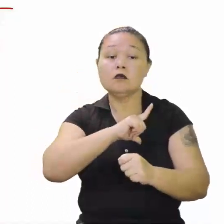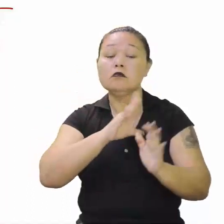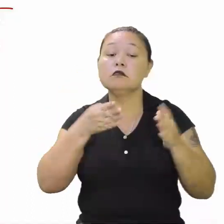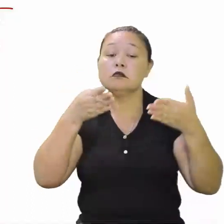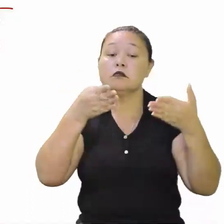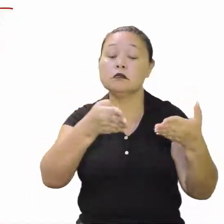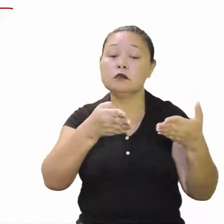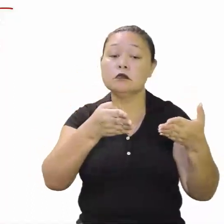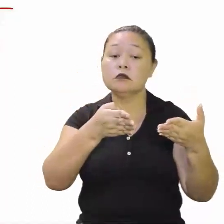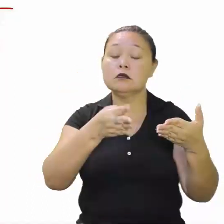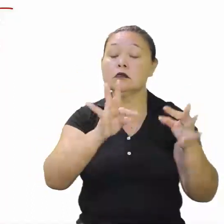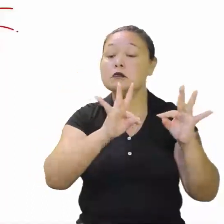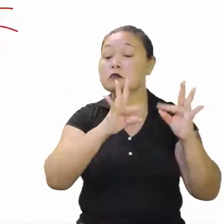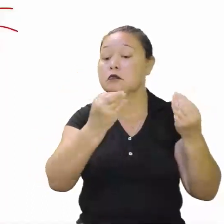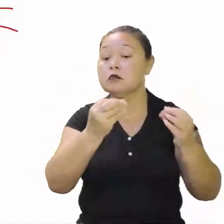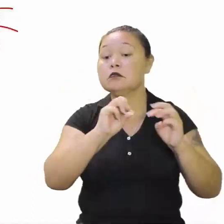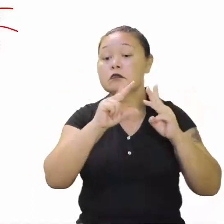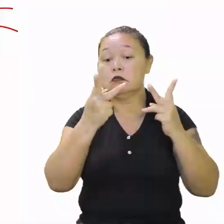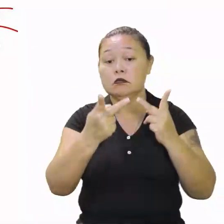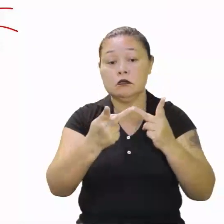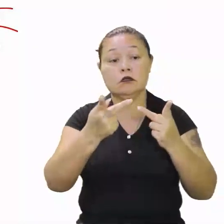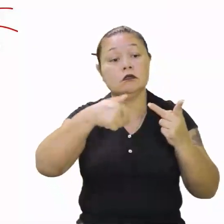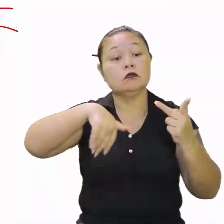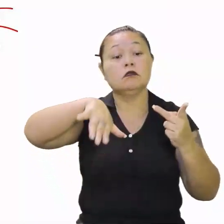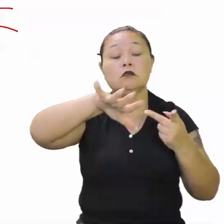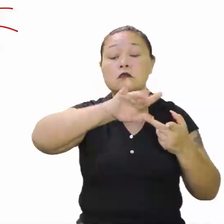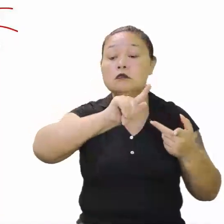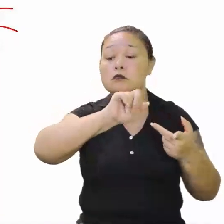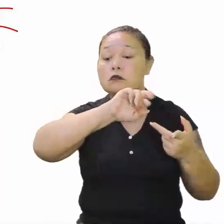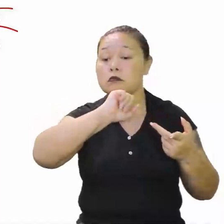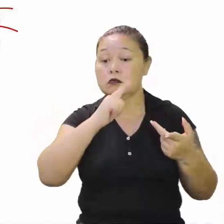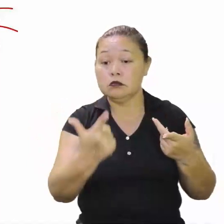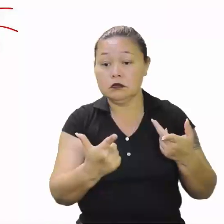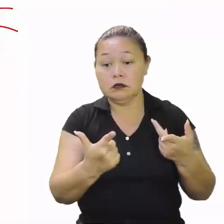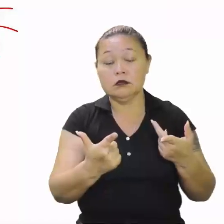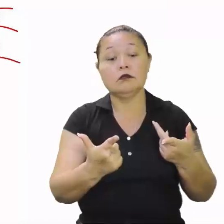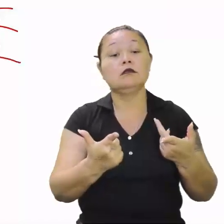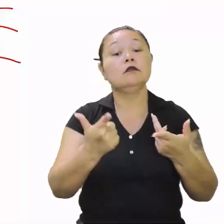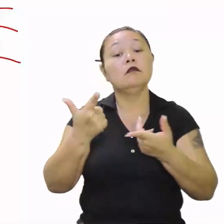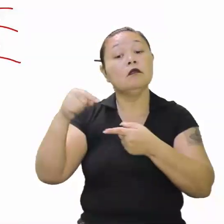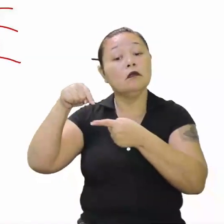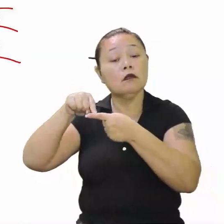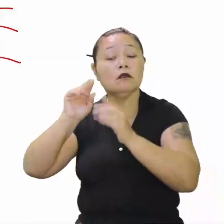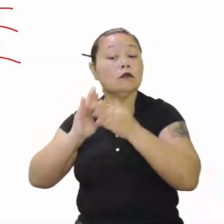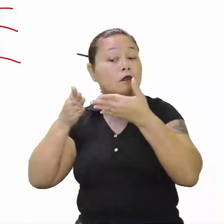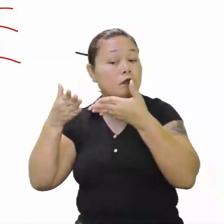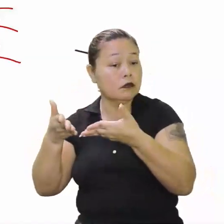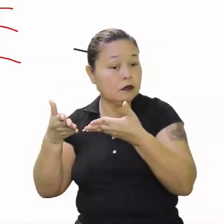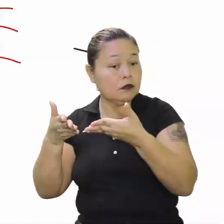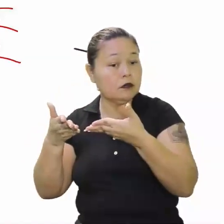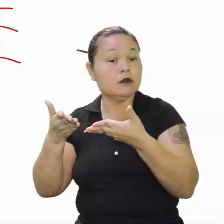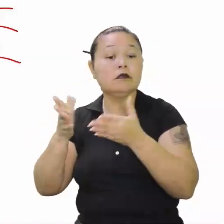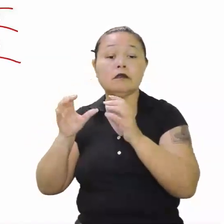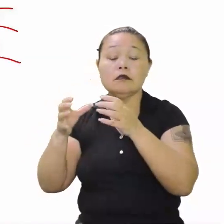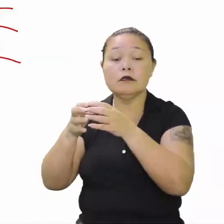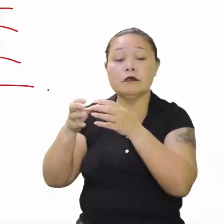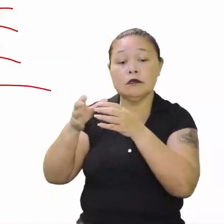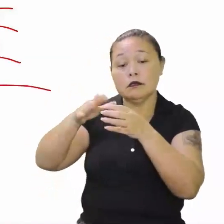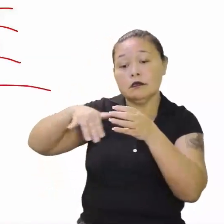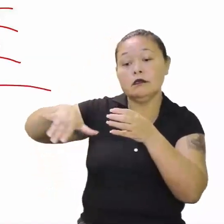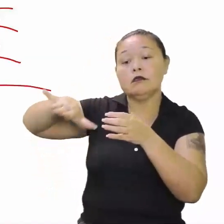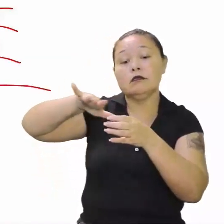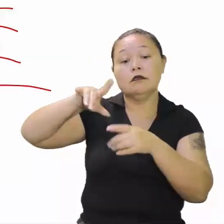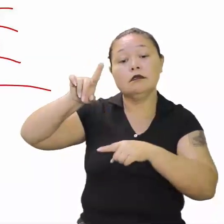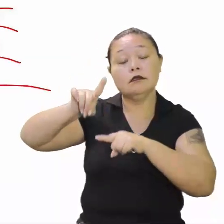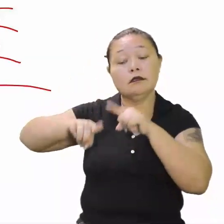respeito a todo tipo de matéria, que são as propriedades gerais, e aquelas que são específicas de uma espécie, que